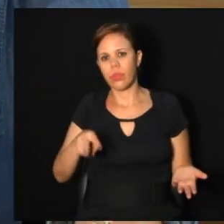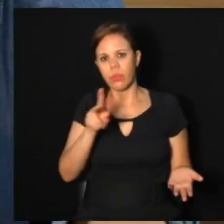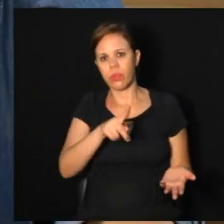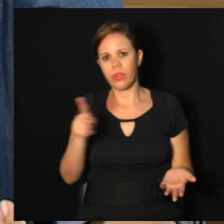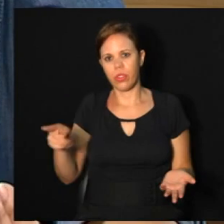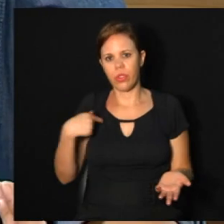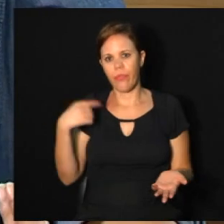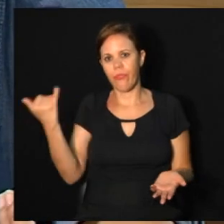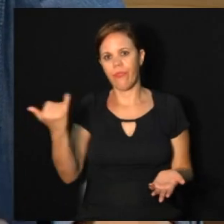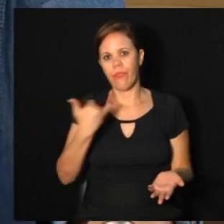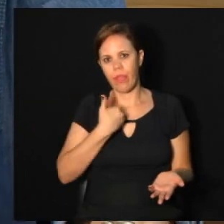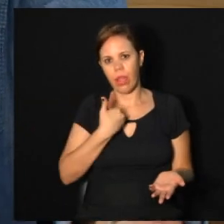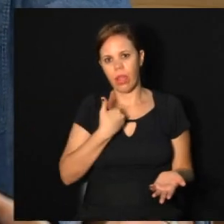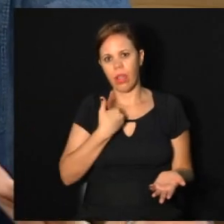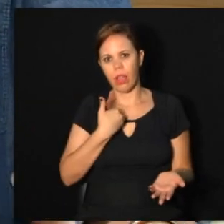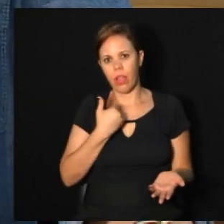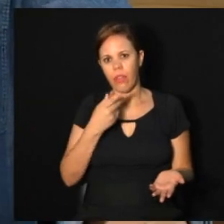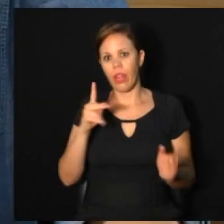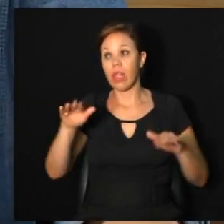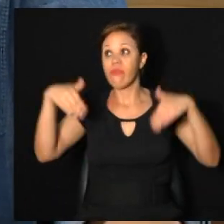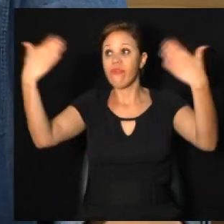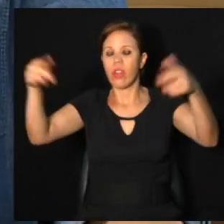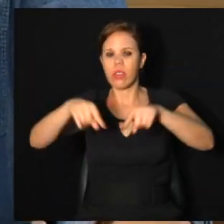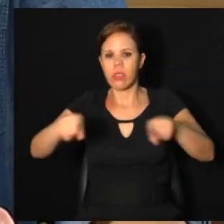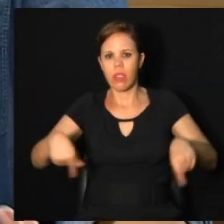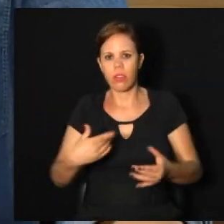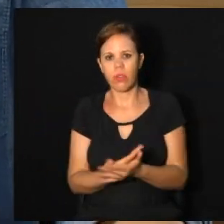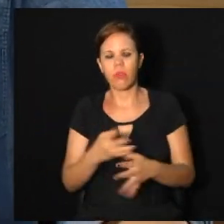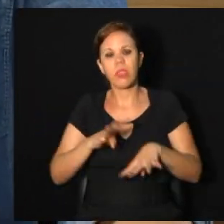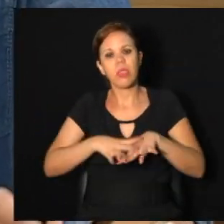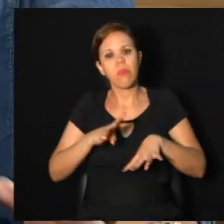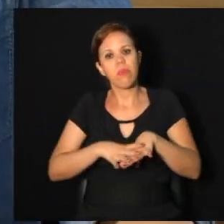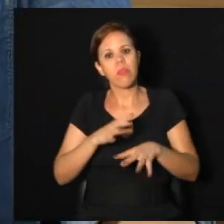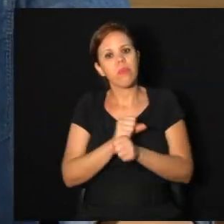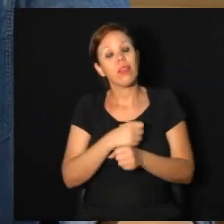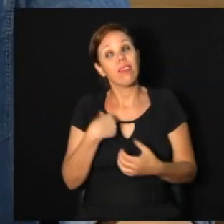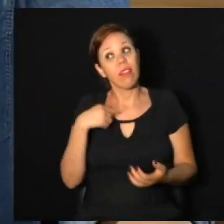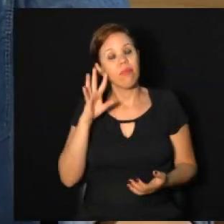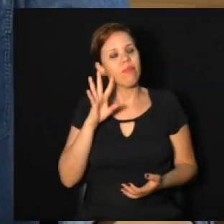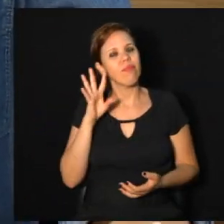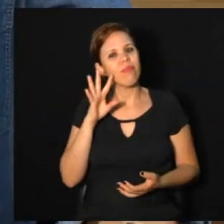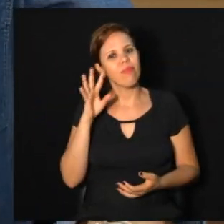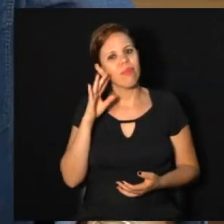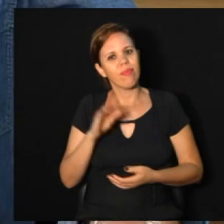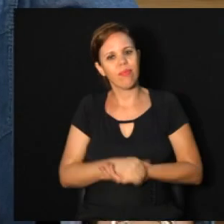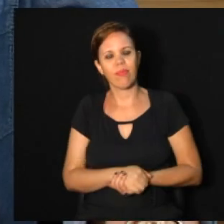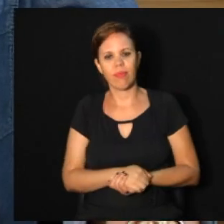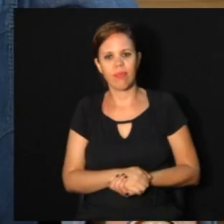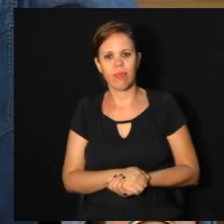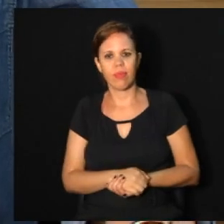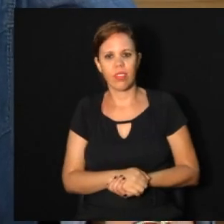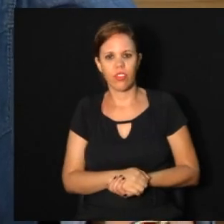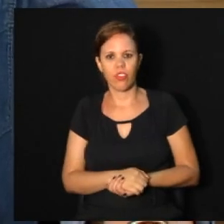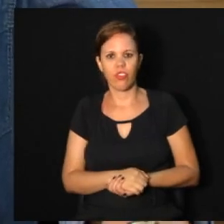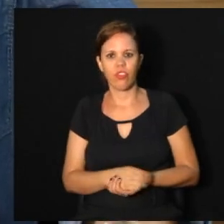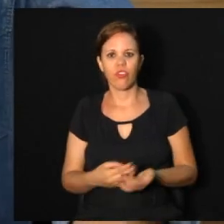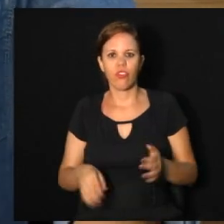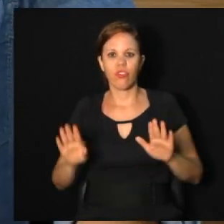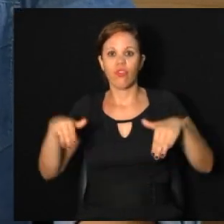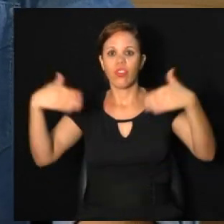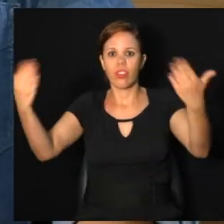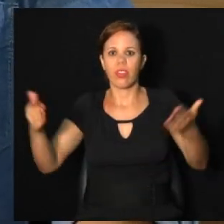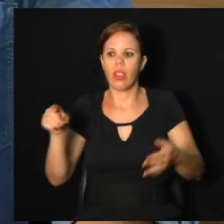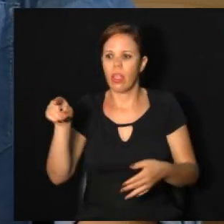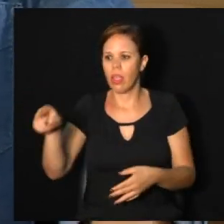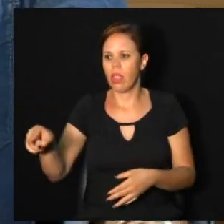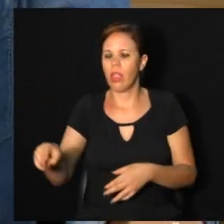para mim, eu vou dar uma aula fora da sala de aula, de matemática. Que ótimo, ele vai dar aula fora da sala. Só que ele chegou fora da sala e começou.